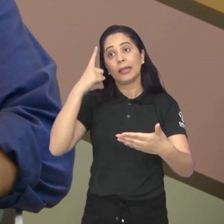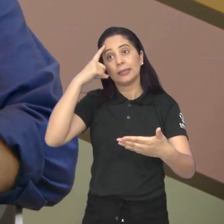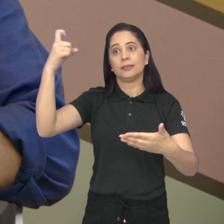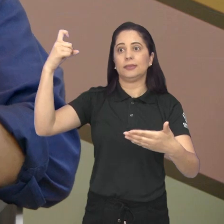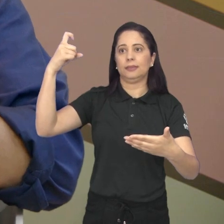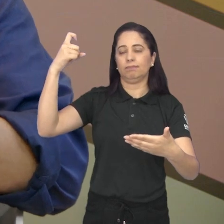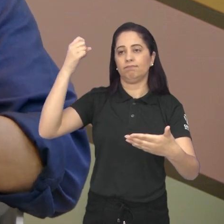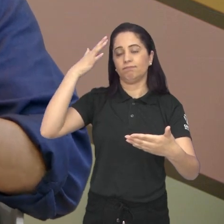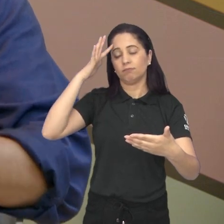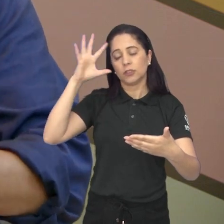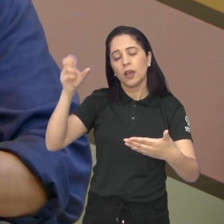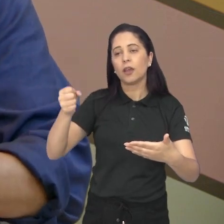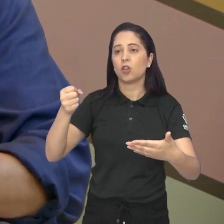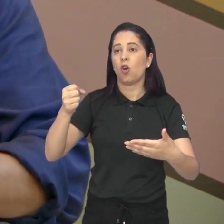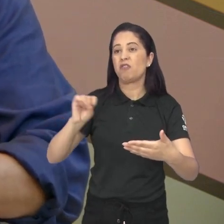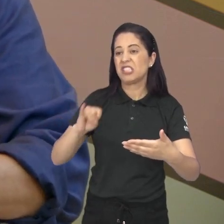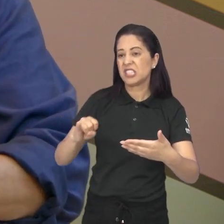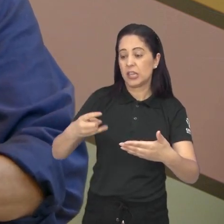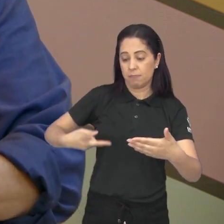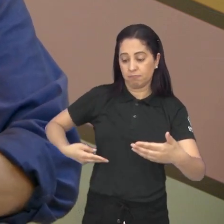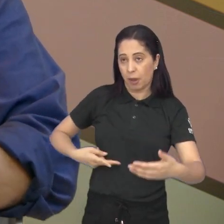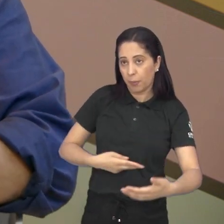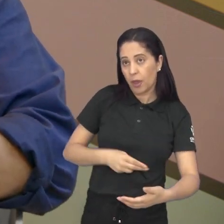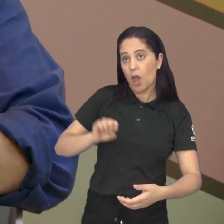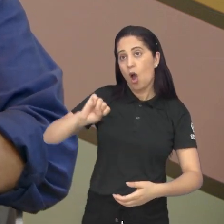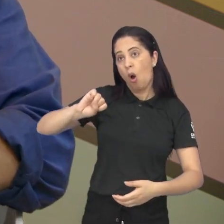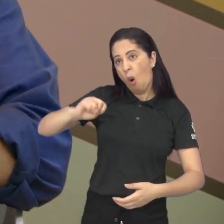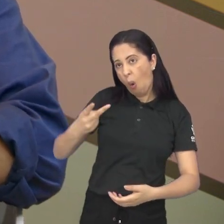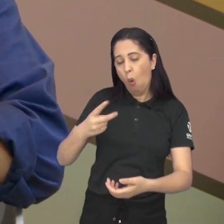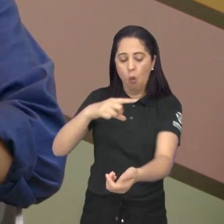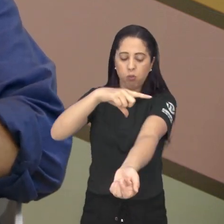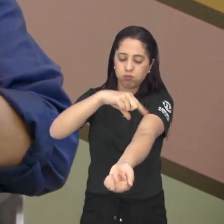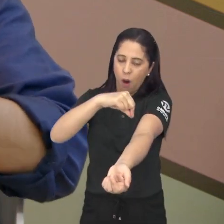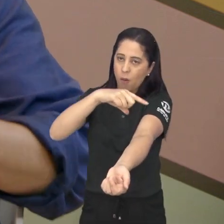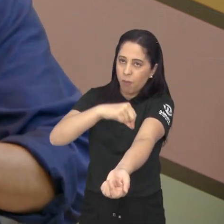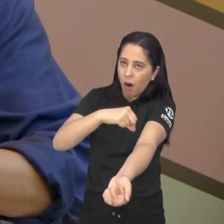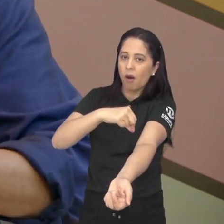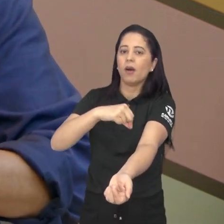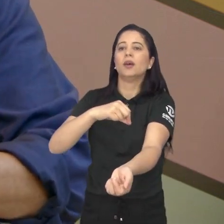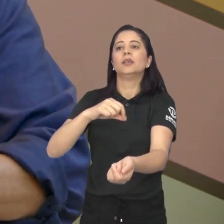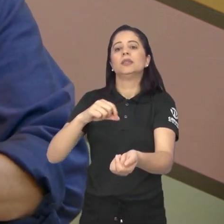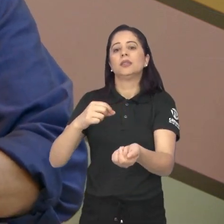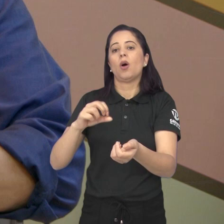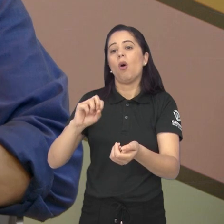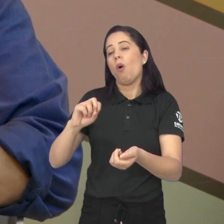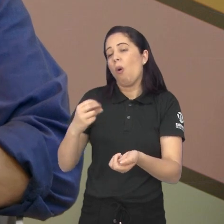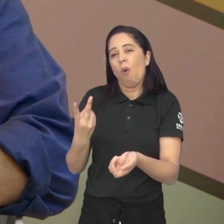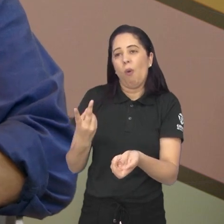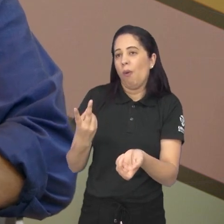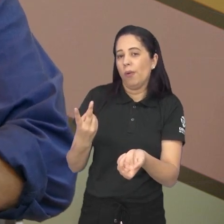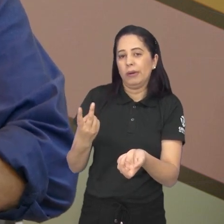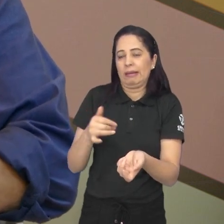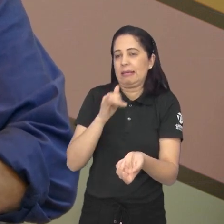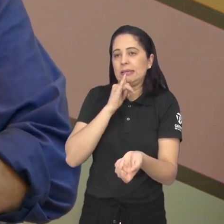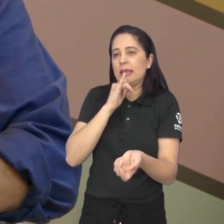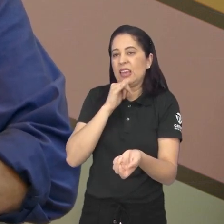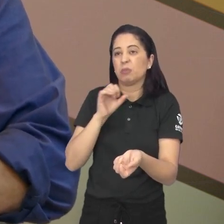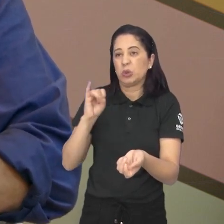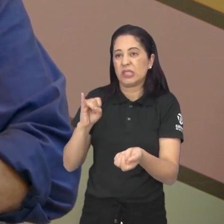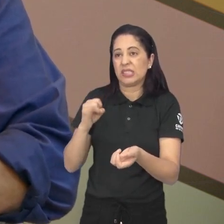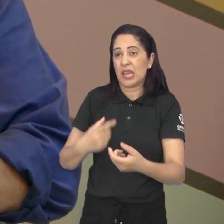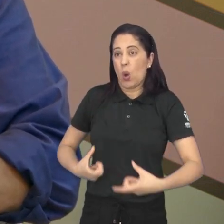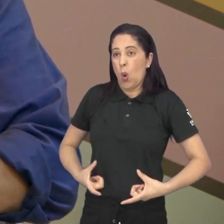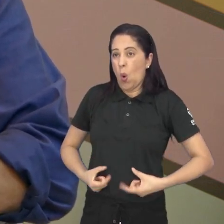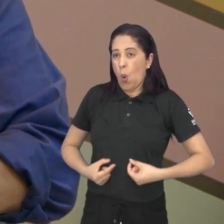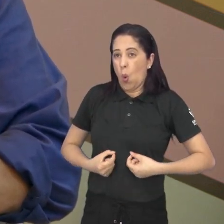cirurgia, se ele vai fazer quimioterapia primeiro, ou se ele vai fazer cirurgia primeiro e depois quimioterapia, ou dependendo em casos de câncer de reto,